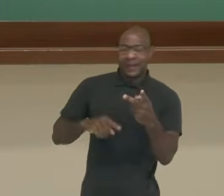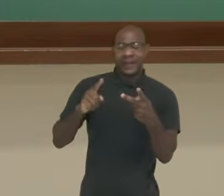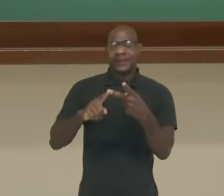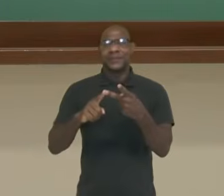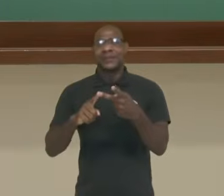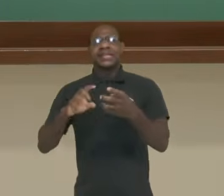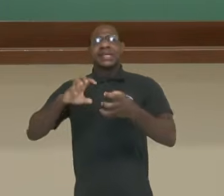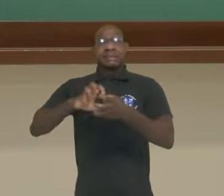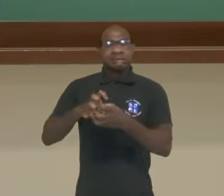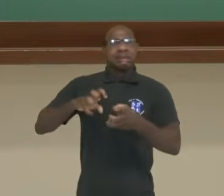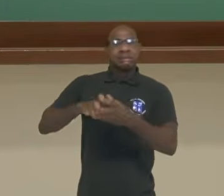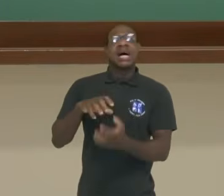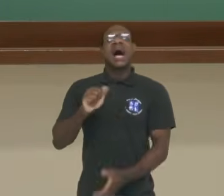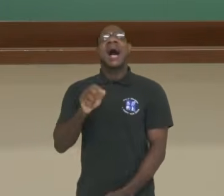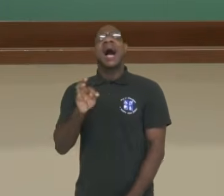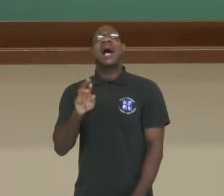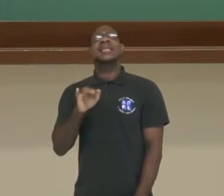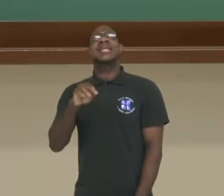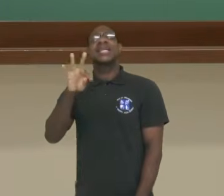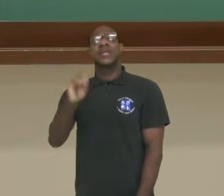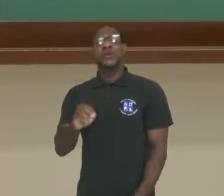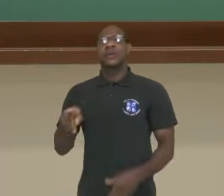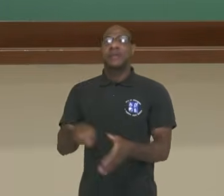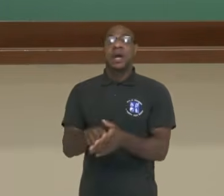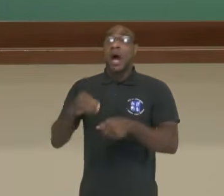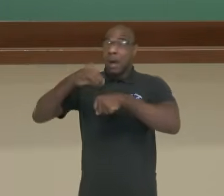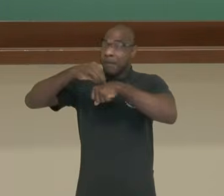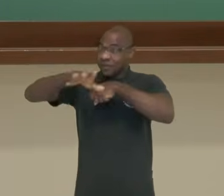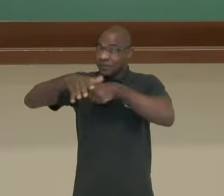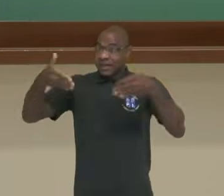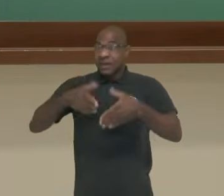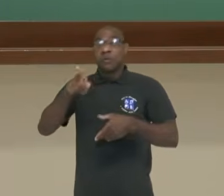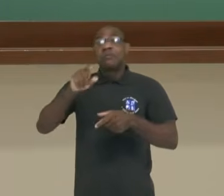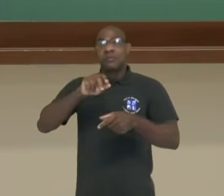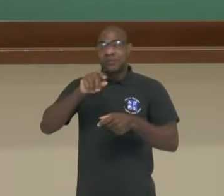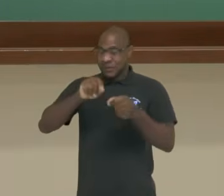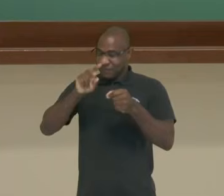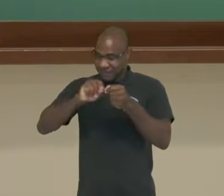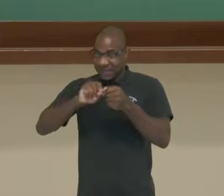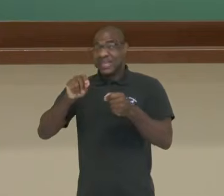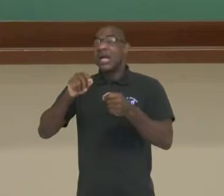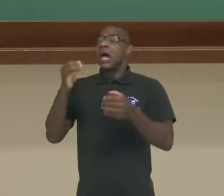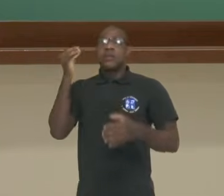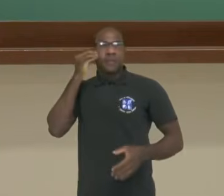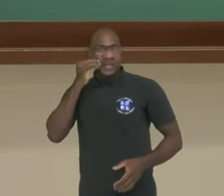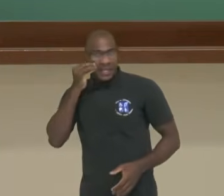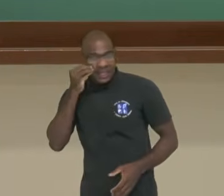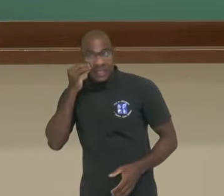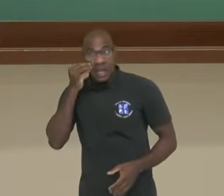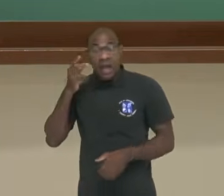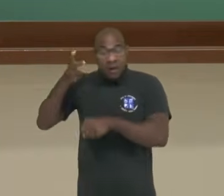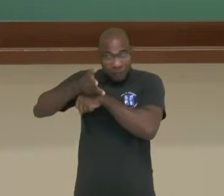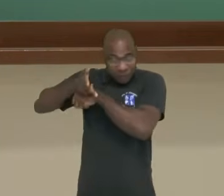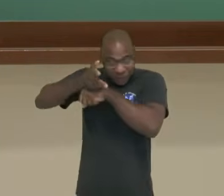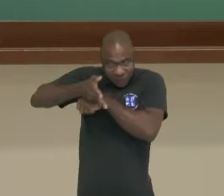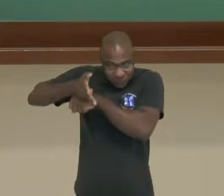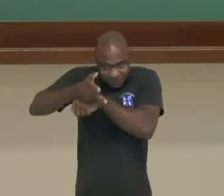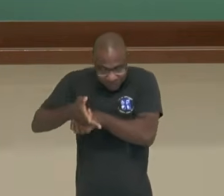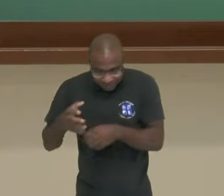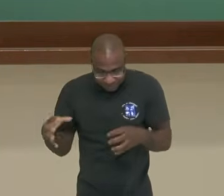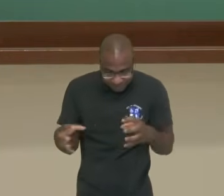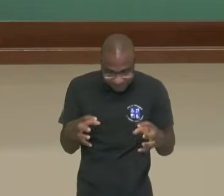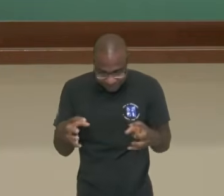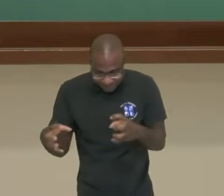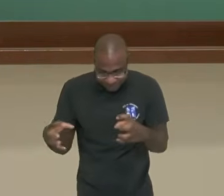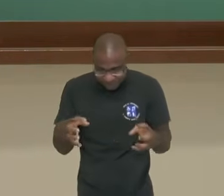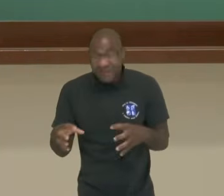atrito. A professora só vai te dar uma sugestão. Quando você for realizar esse experimento, Filma você fazendo, vai ficar bem